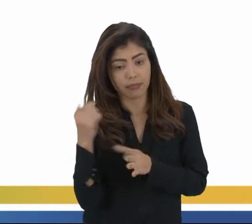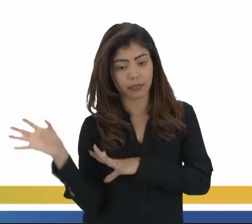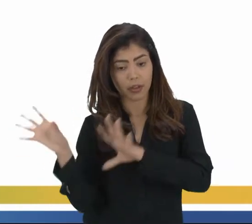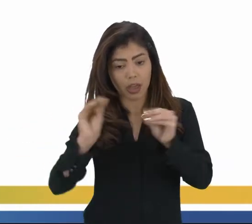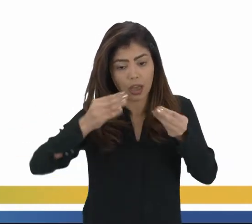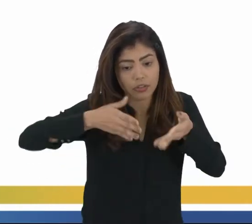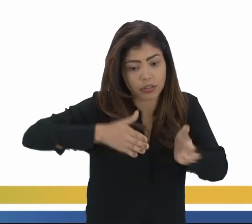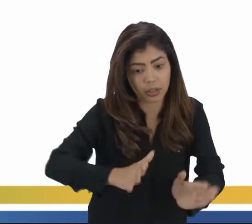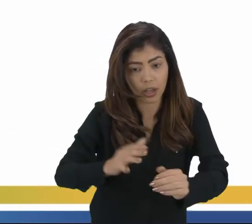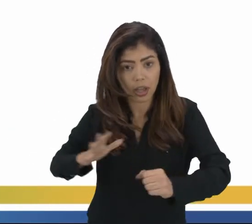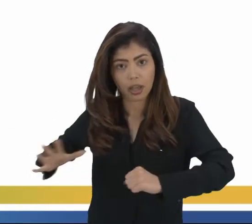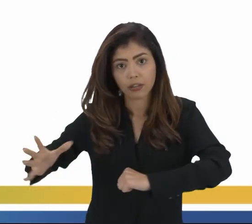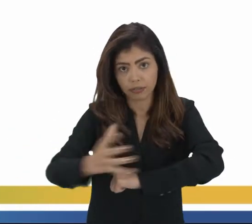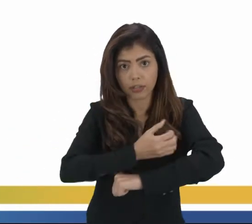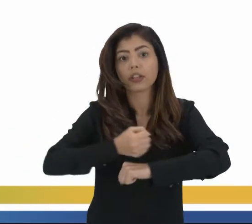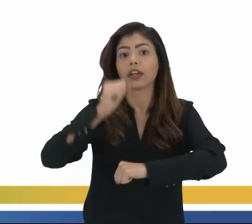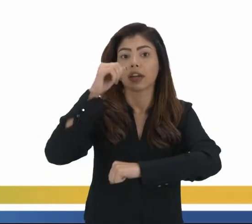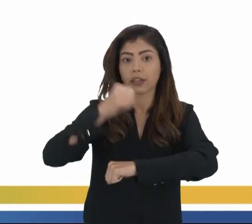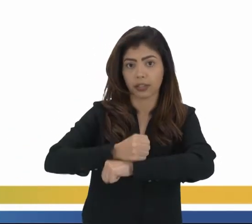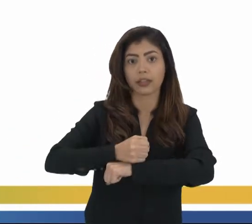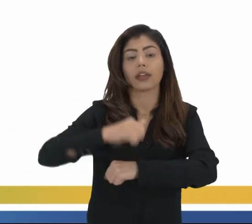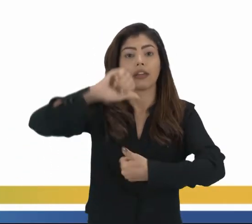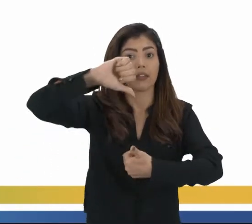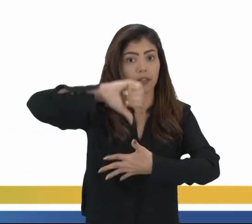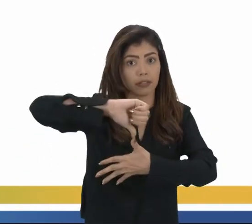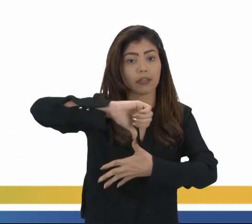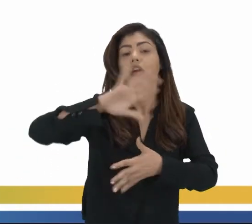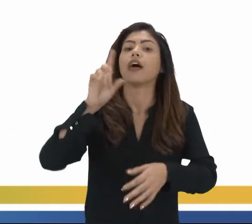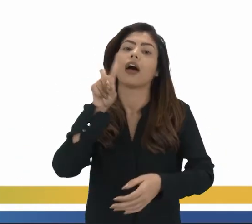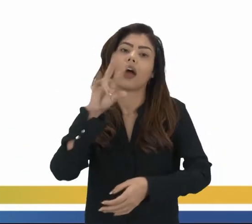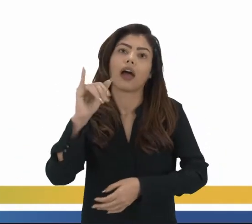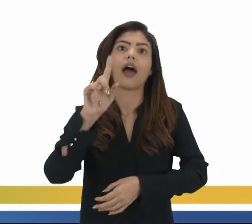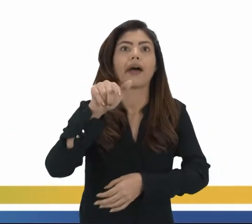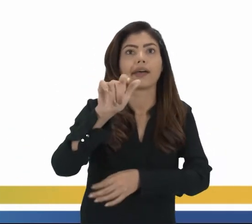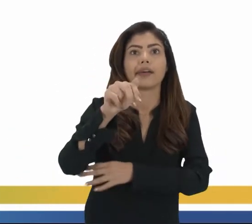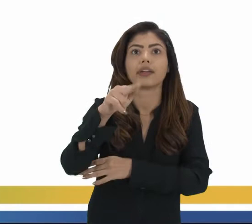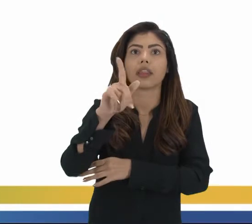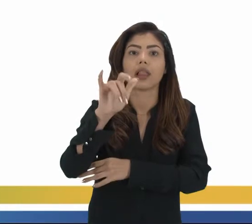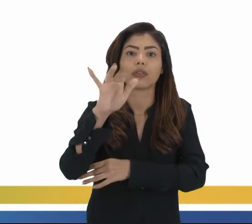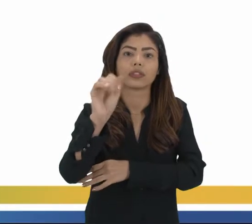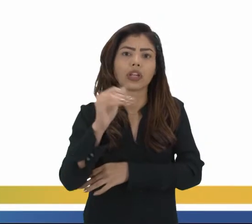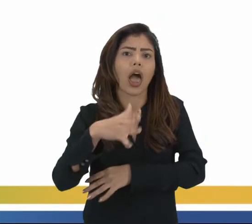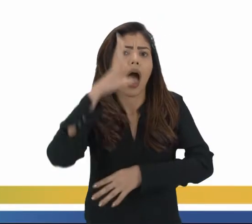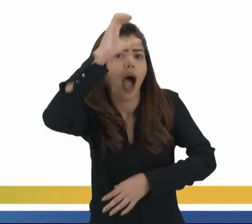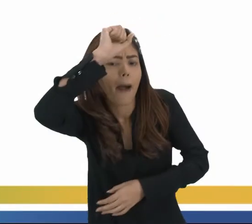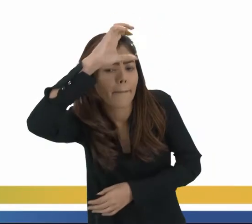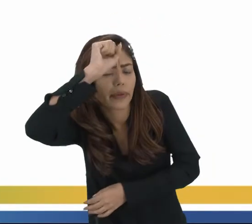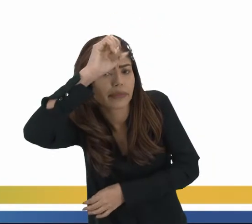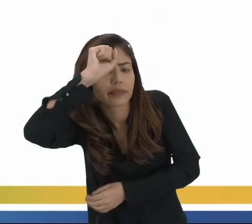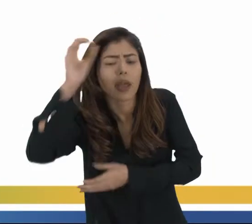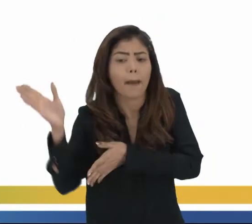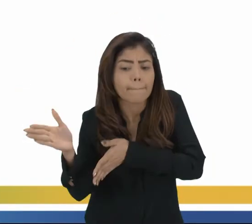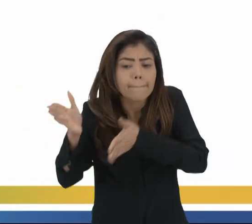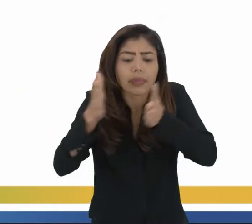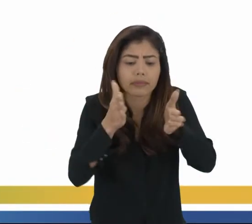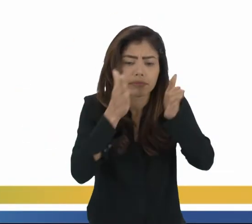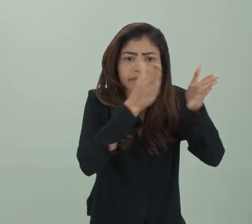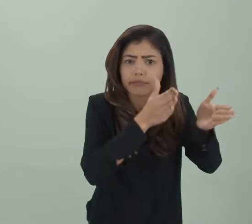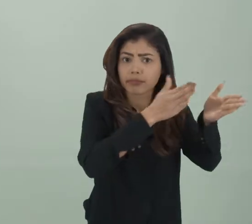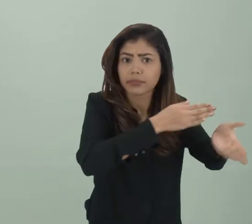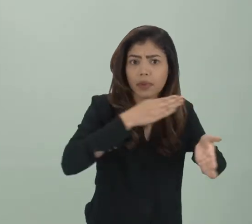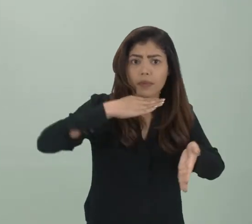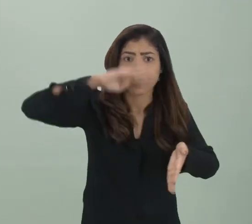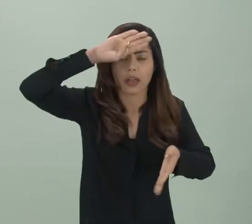a chegarem aqui na América do Sul eram andaluzes. Então, aquilo que foi aprendido que foi passado pelos